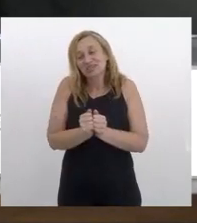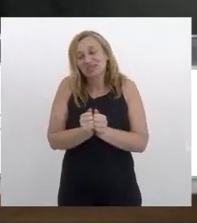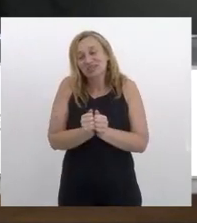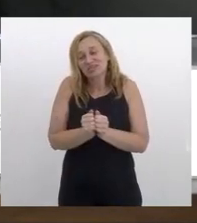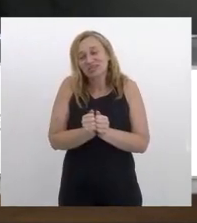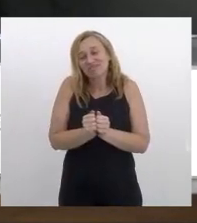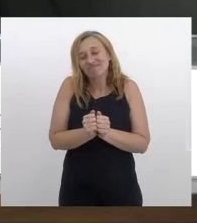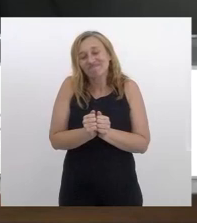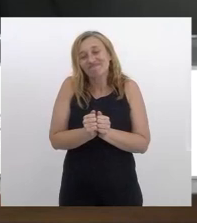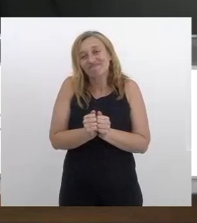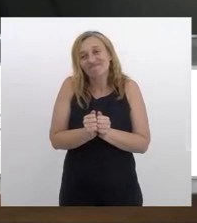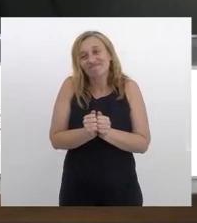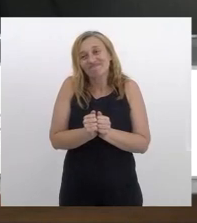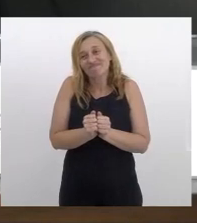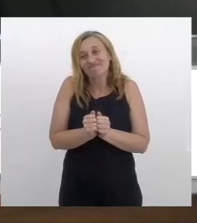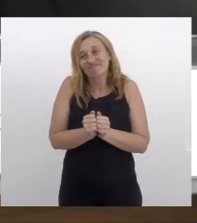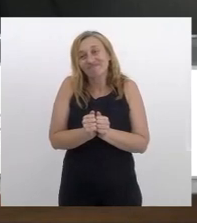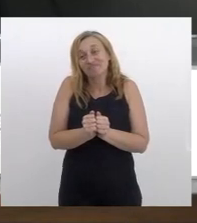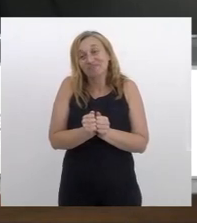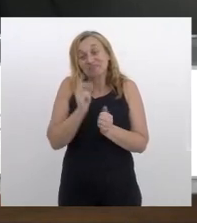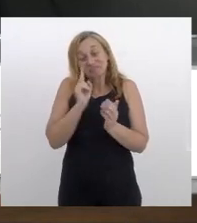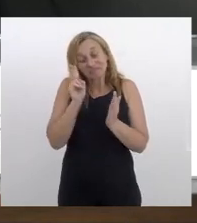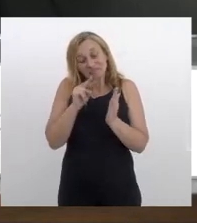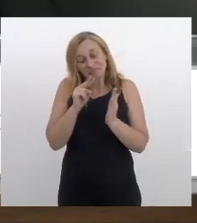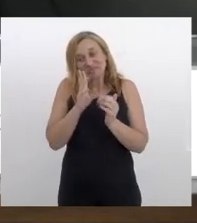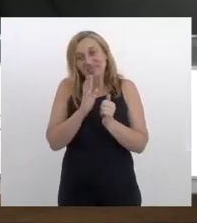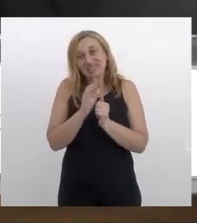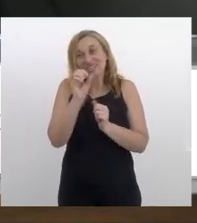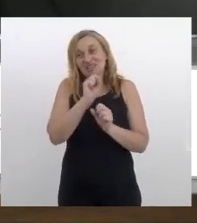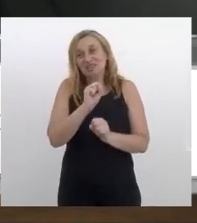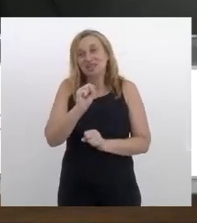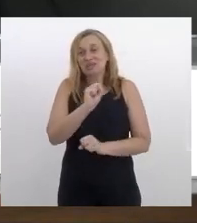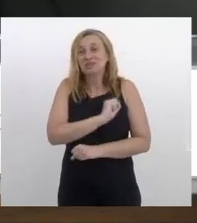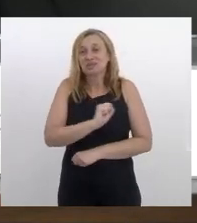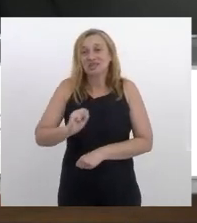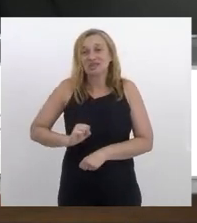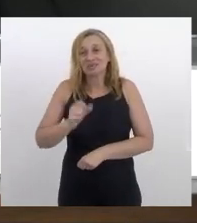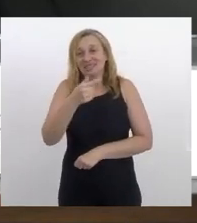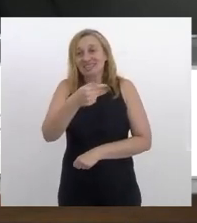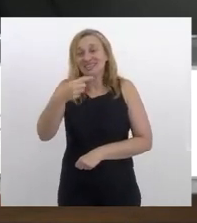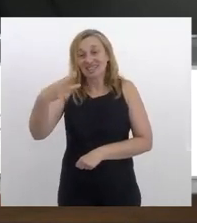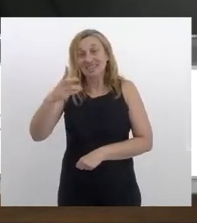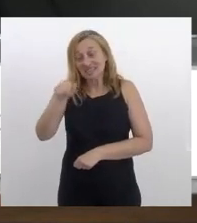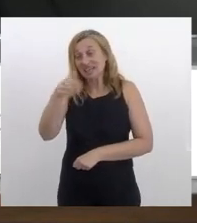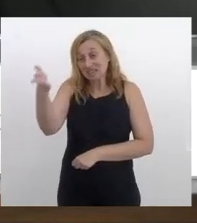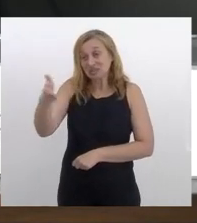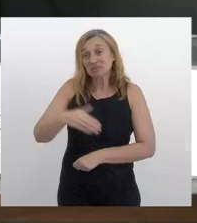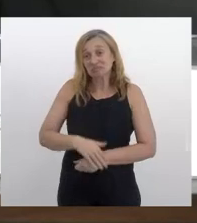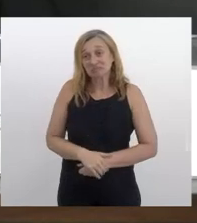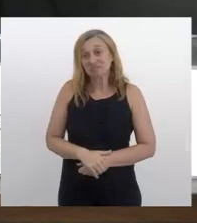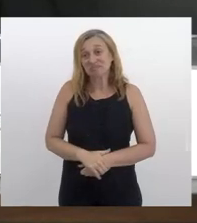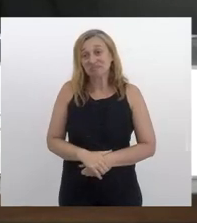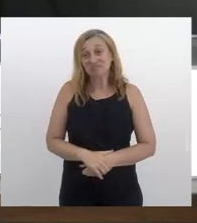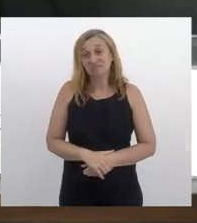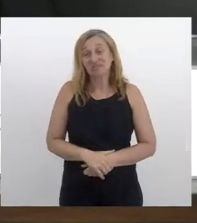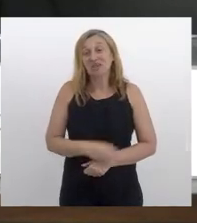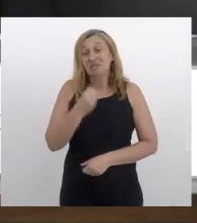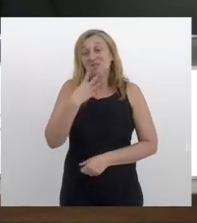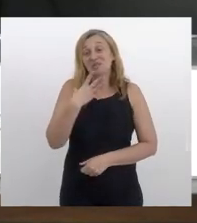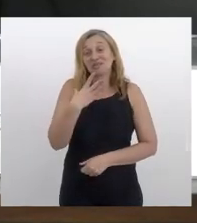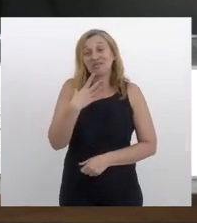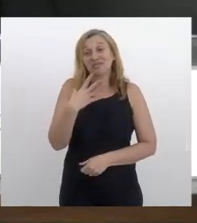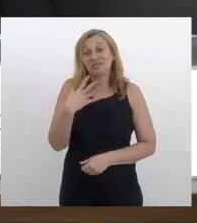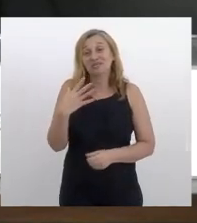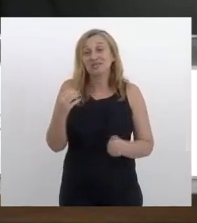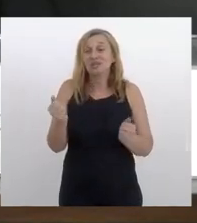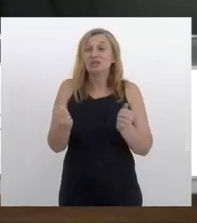assim. Como eu li ali o Salmo 133, é aquilo mesmo. Ó, quão bom é que